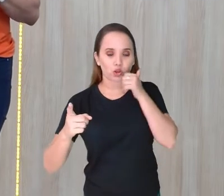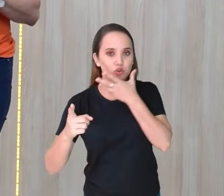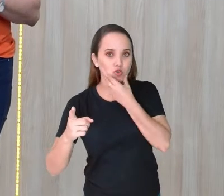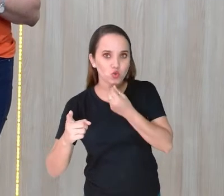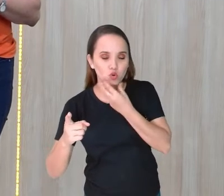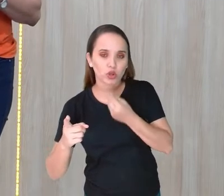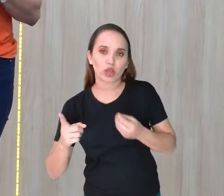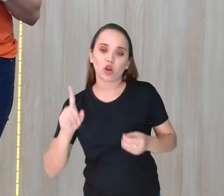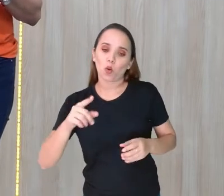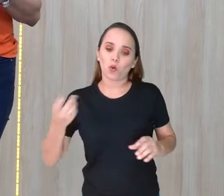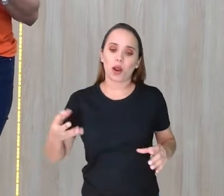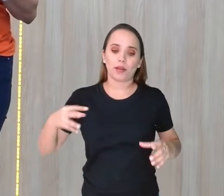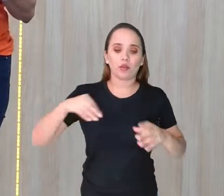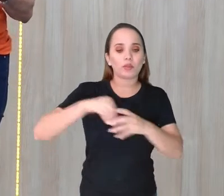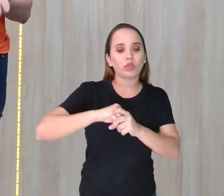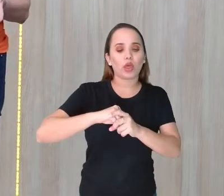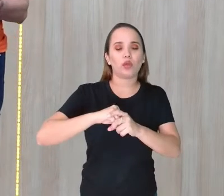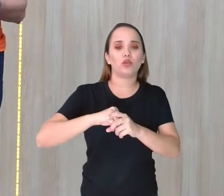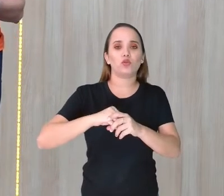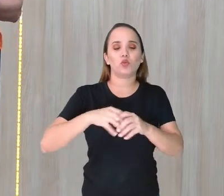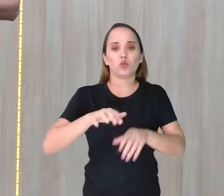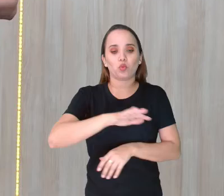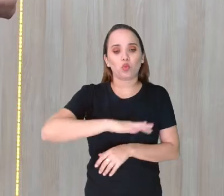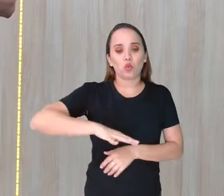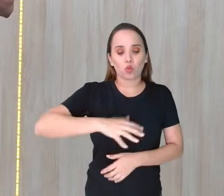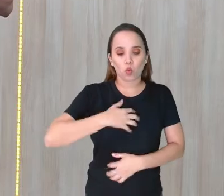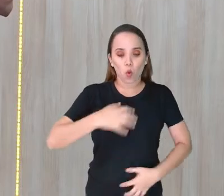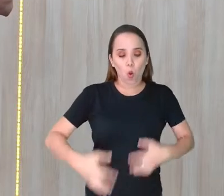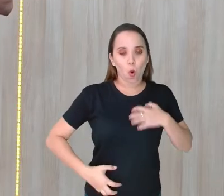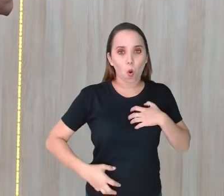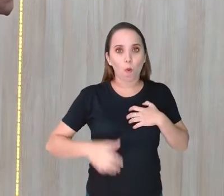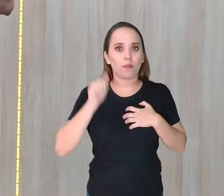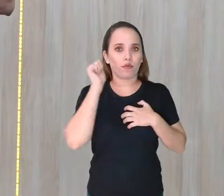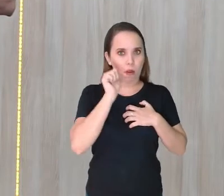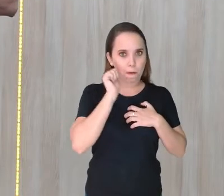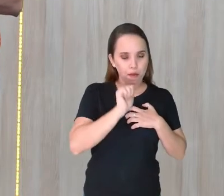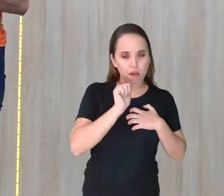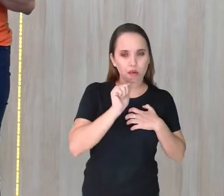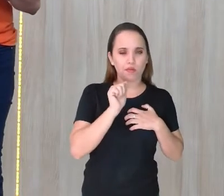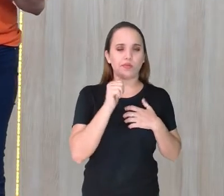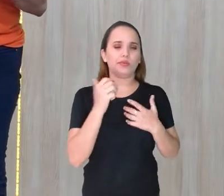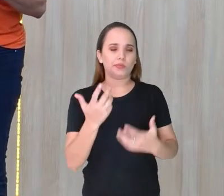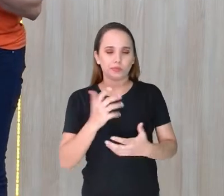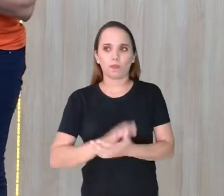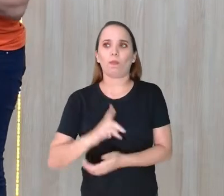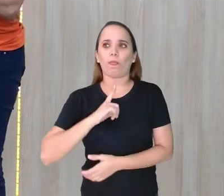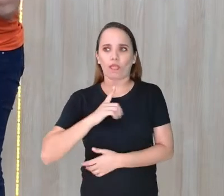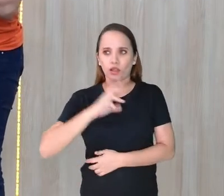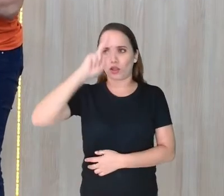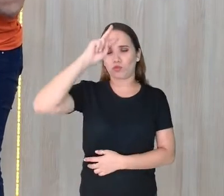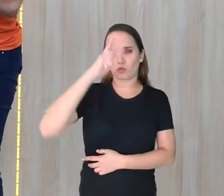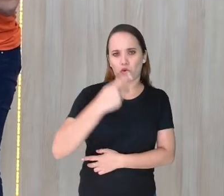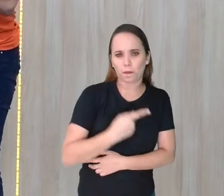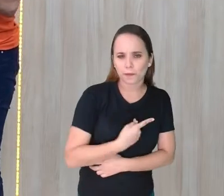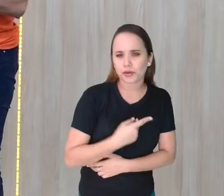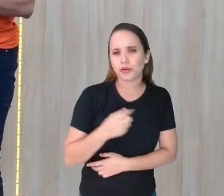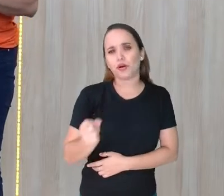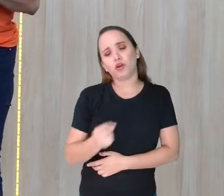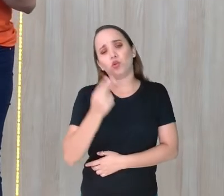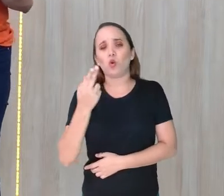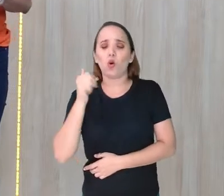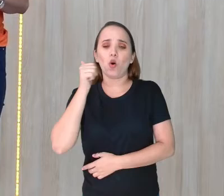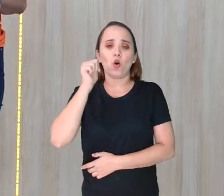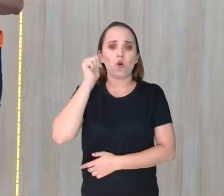no interior do organismo feminino. Nós vimos aqui no ser humano, nós vimos em outros animais, como